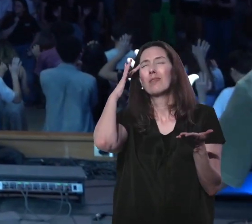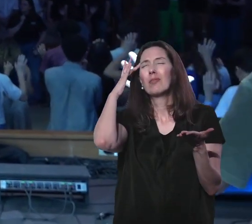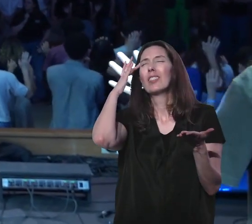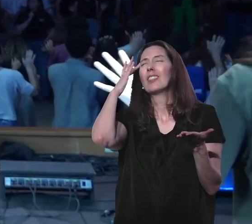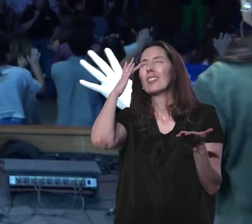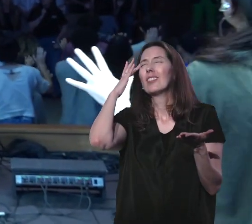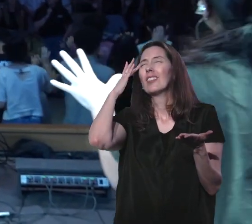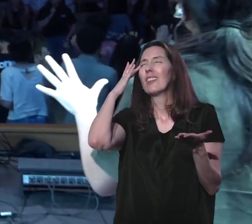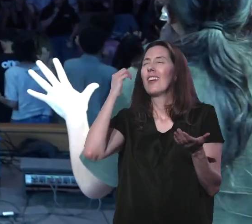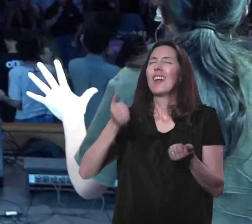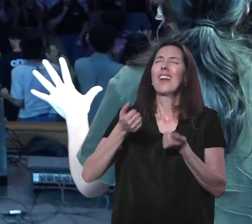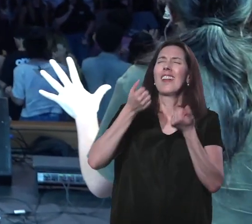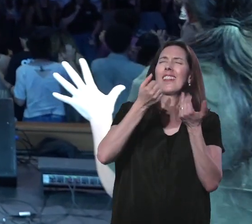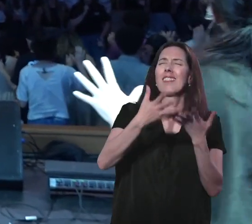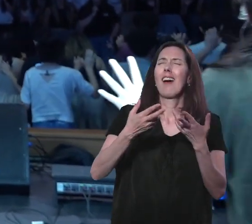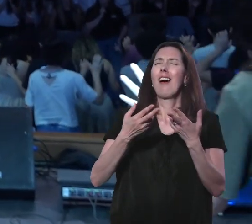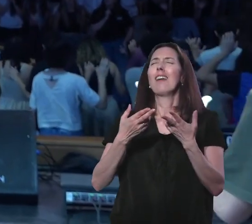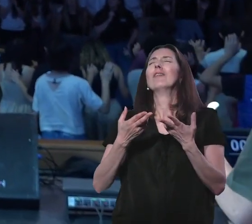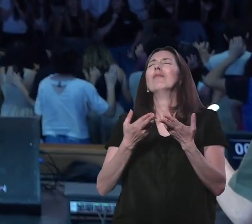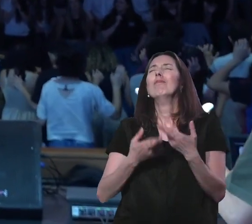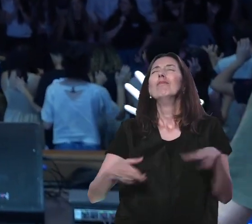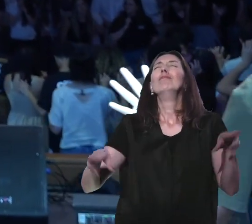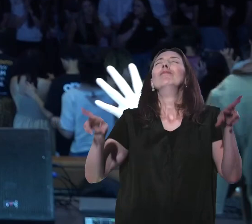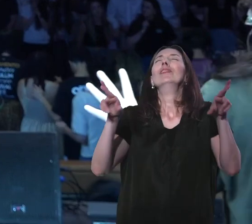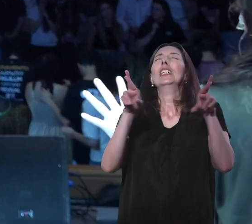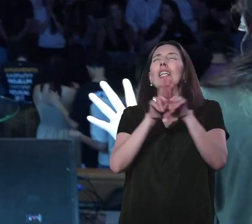traz o renovo da Sua presença, Pai.